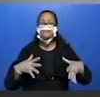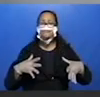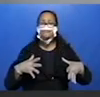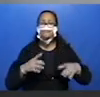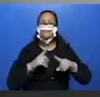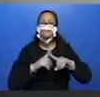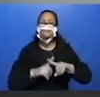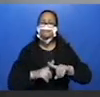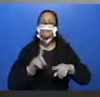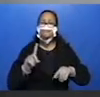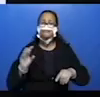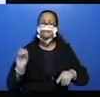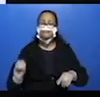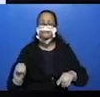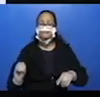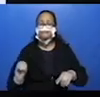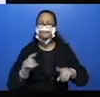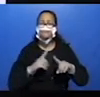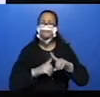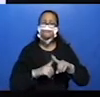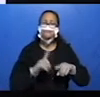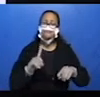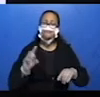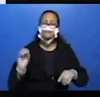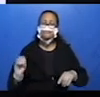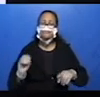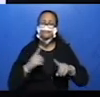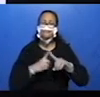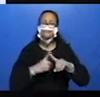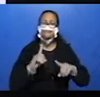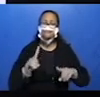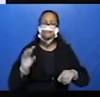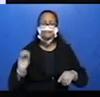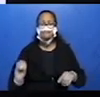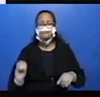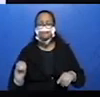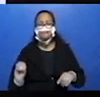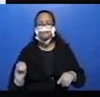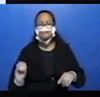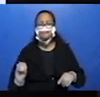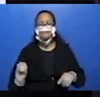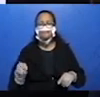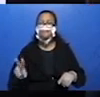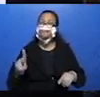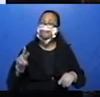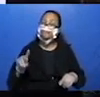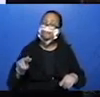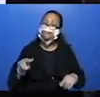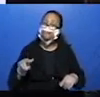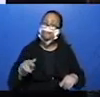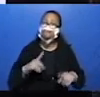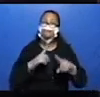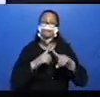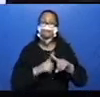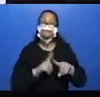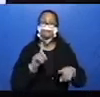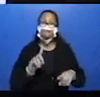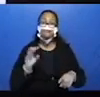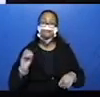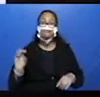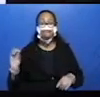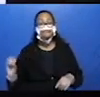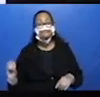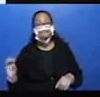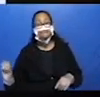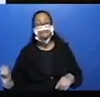10 novamente, por 10 novamente, é a mesma coisa que eu multiplicar por 1000. Como